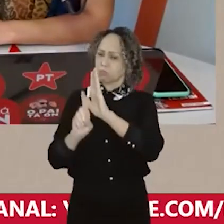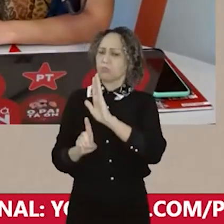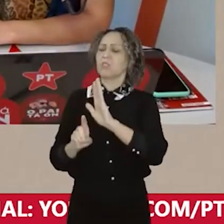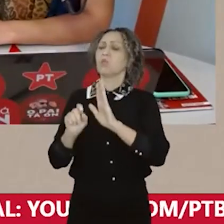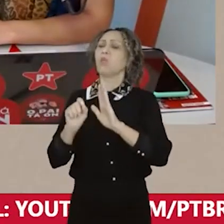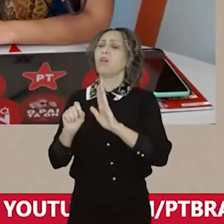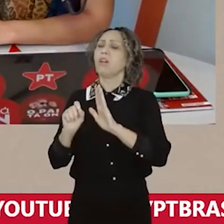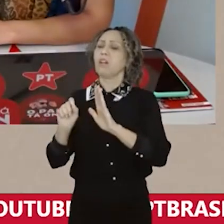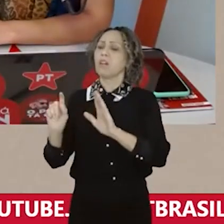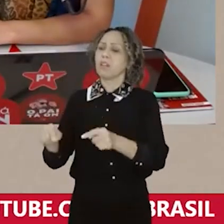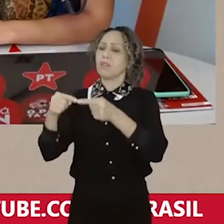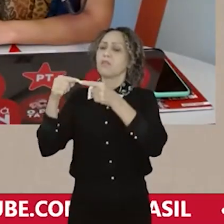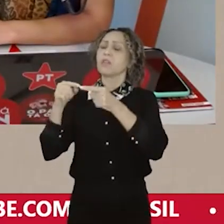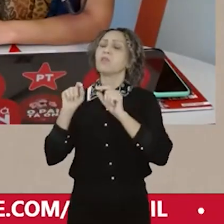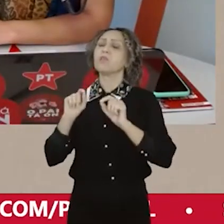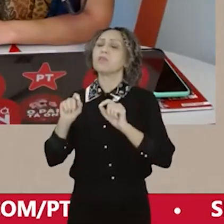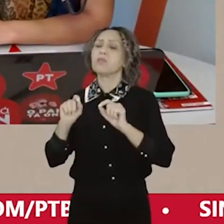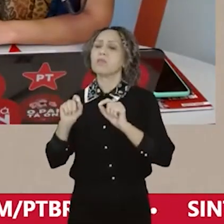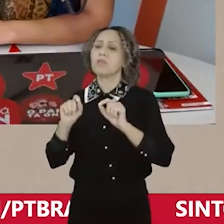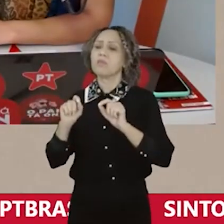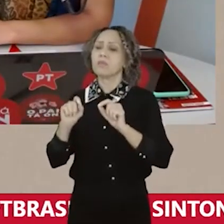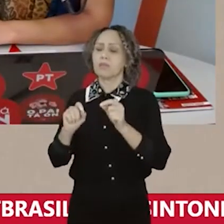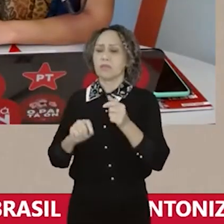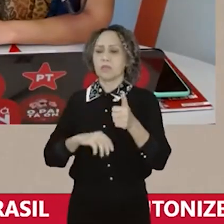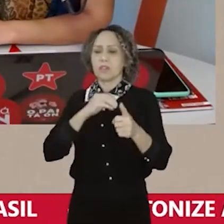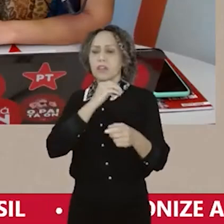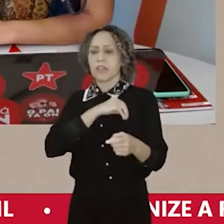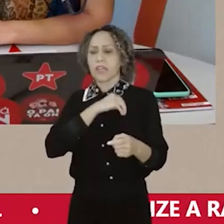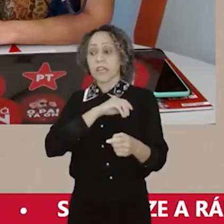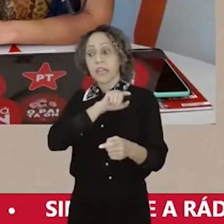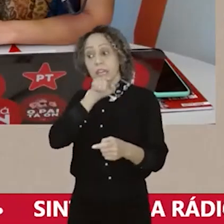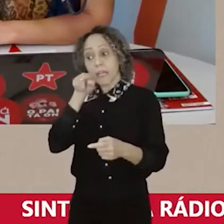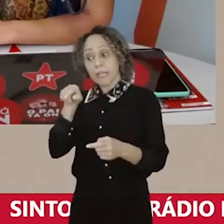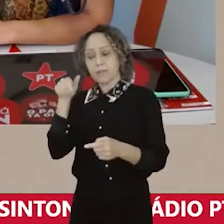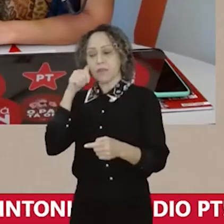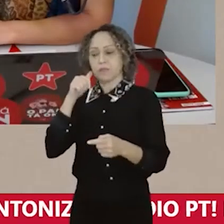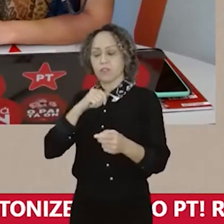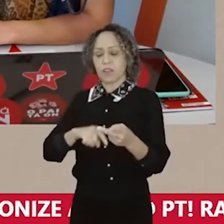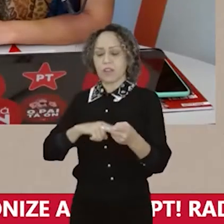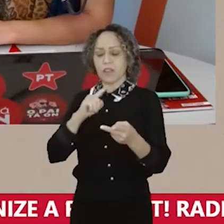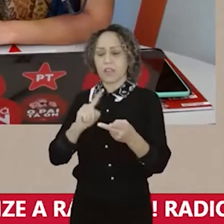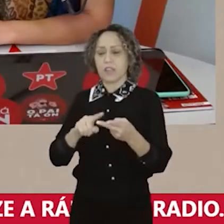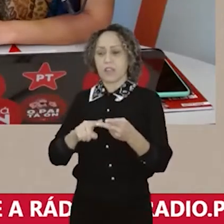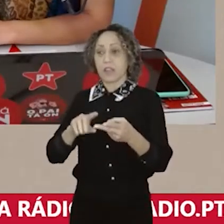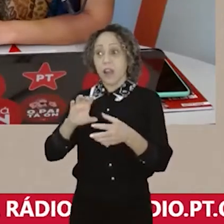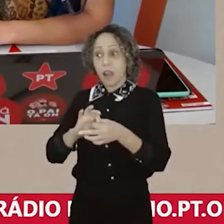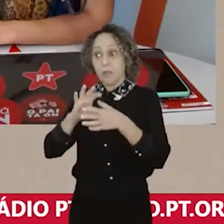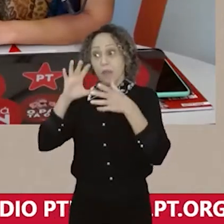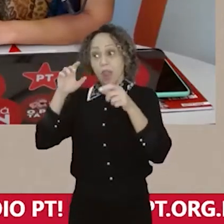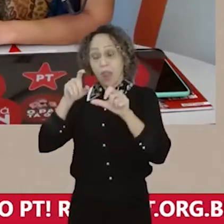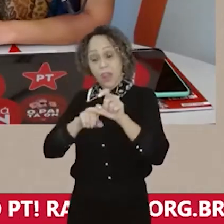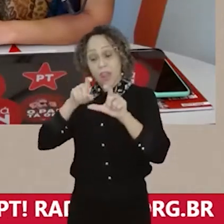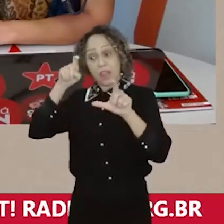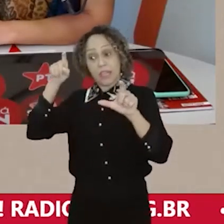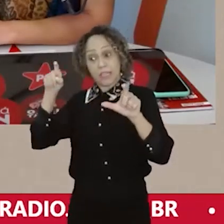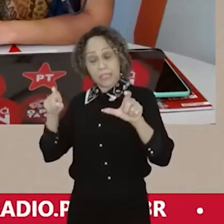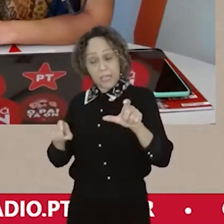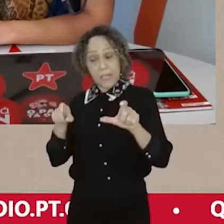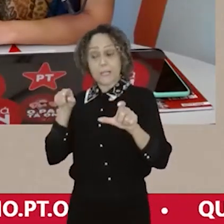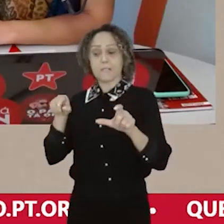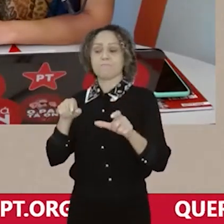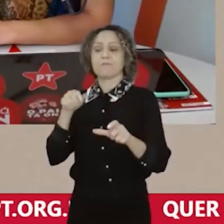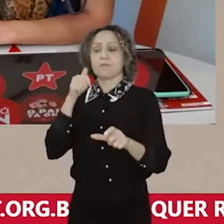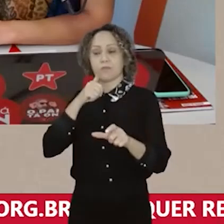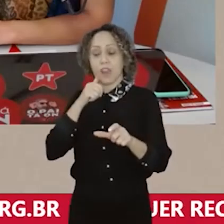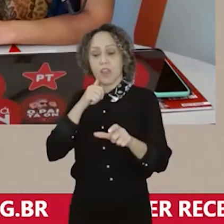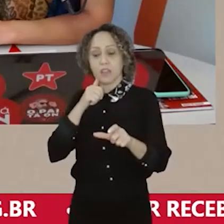tem a ver com renda para as mulheres, construção de autonomia, né? Então, à medida que esse dinheiro